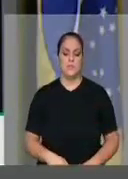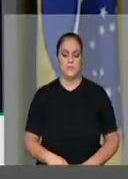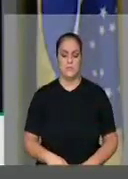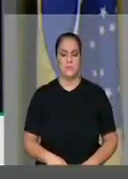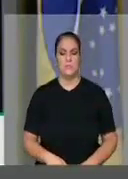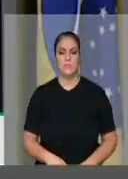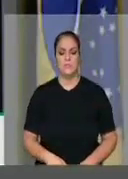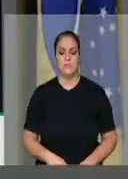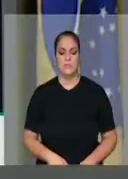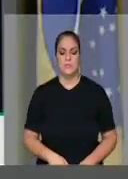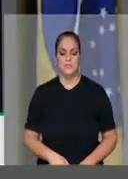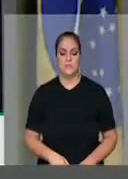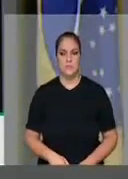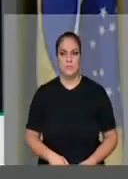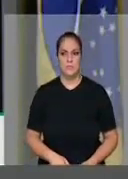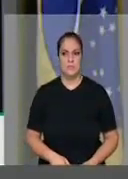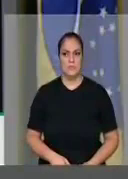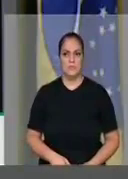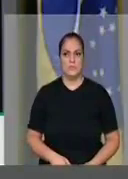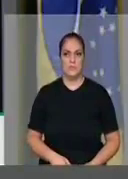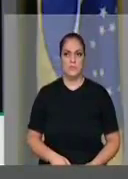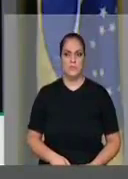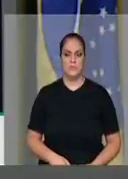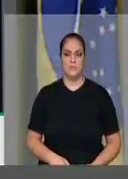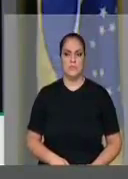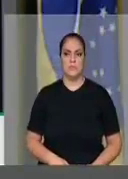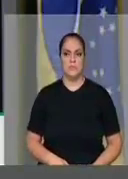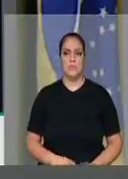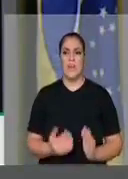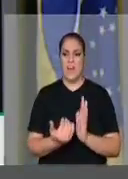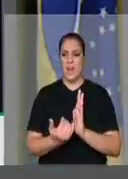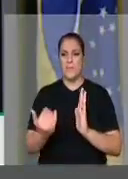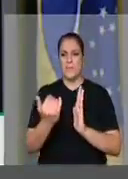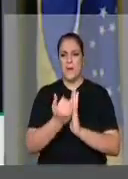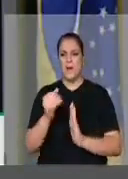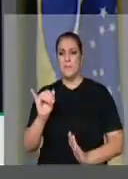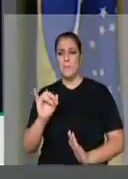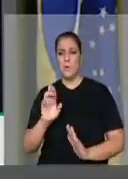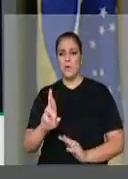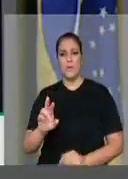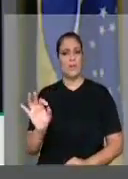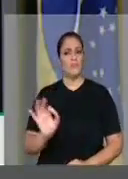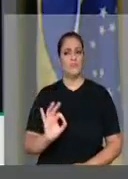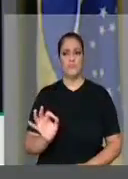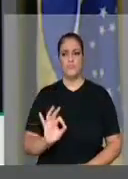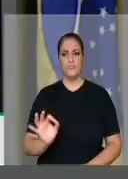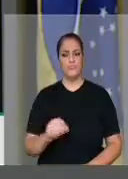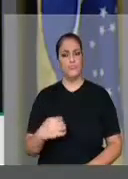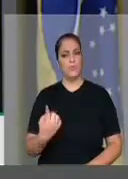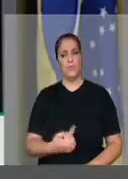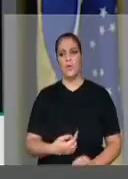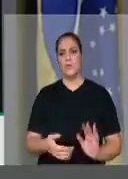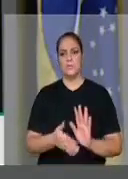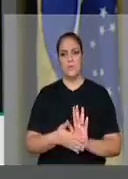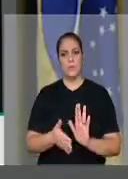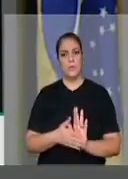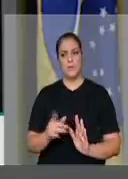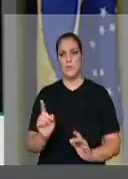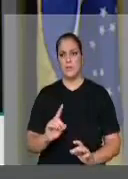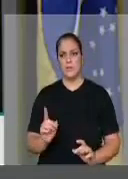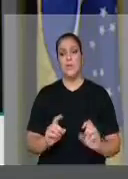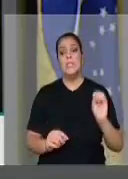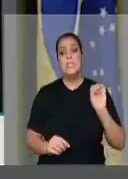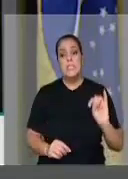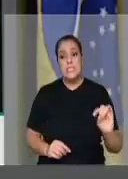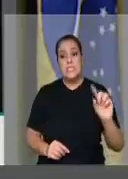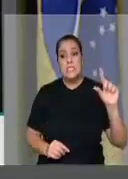líquido. E não haverá aumento de imposto de renda na nossa proposta, a não ser que